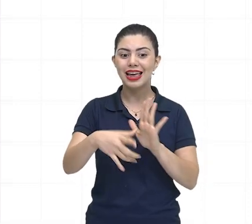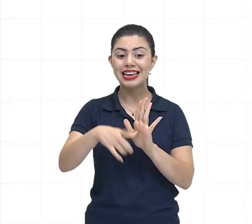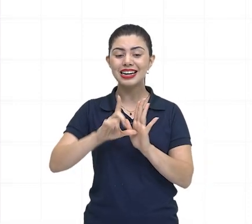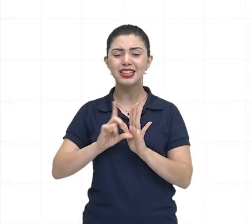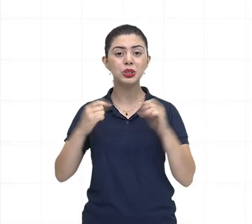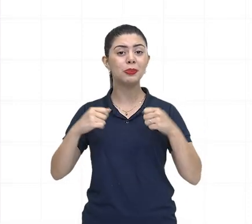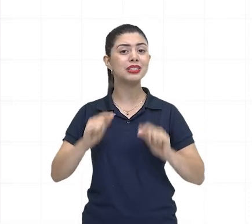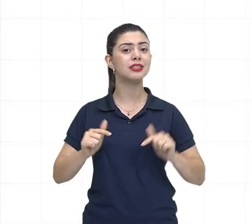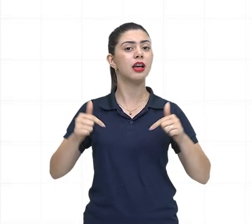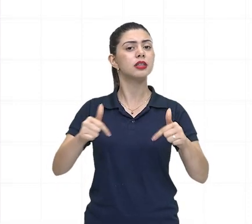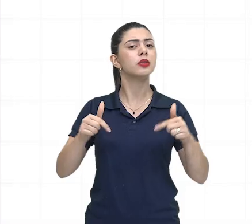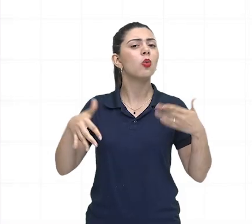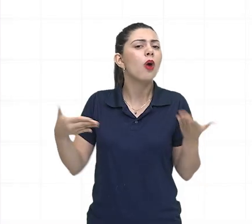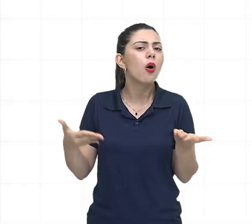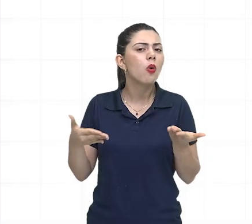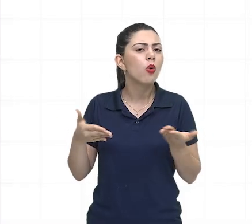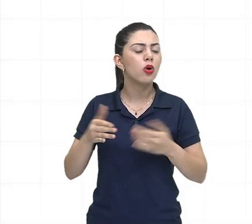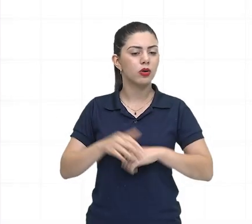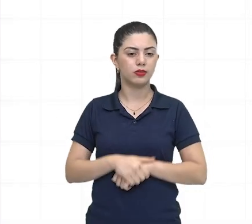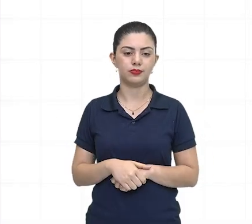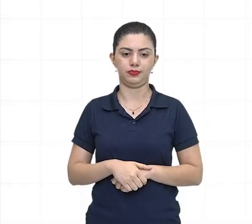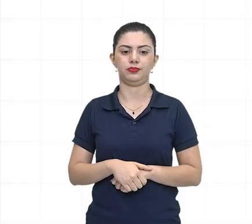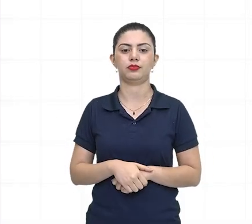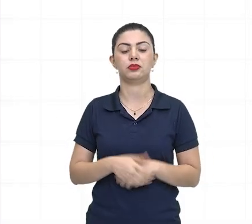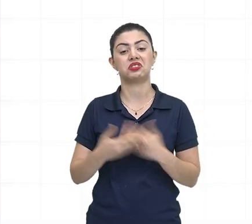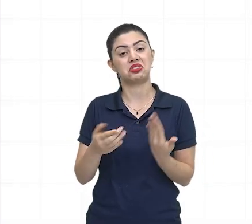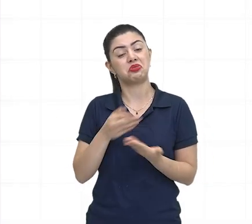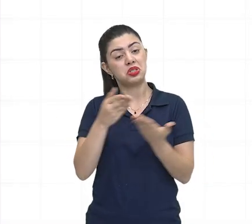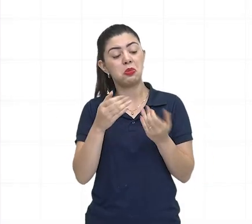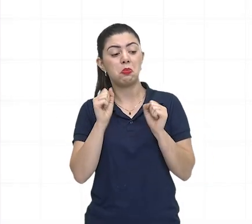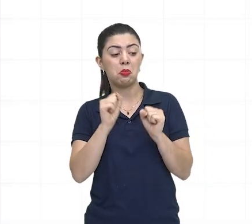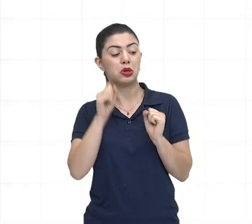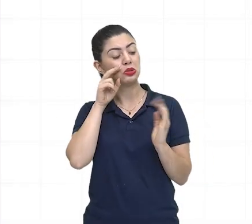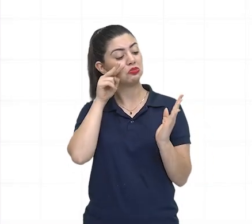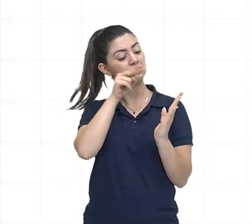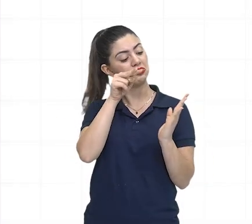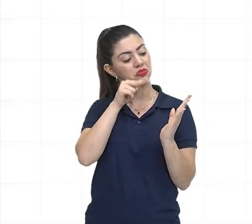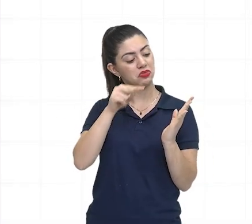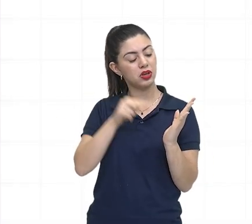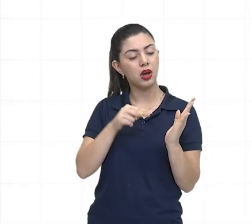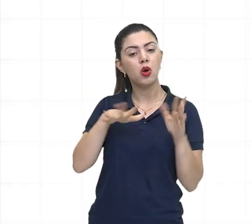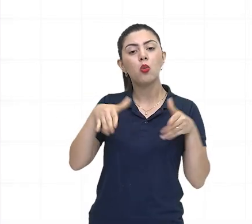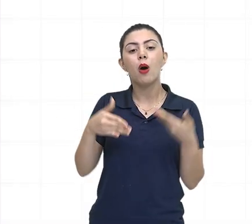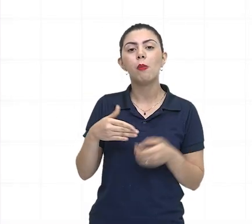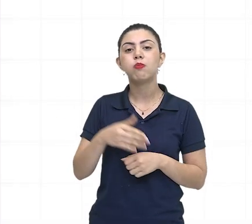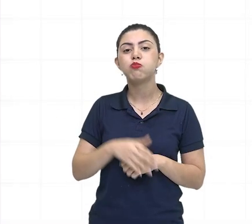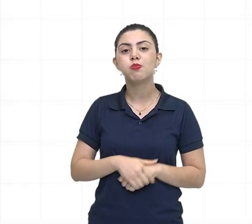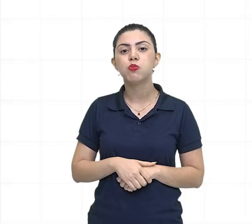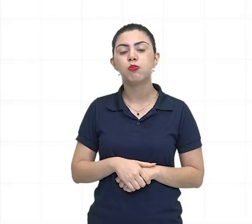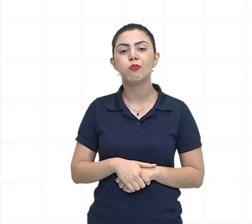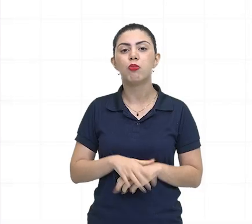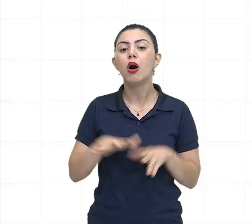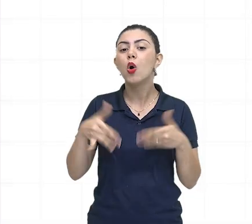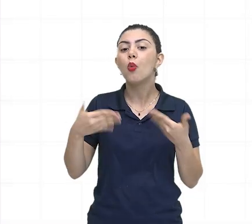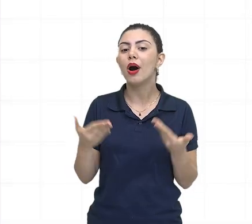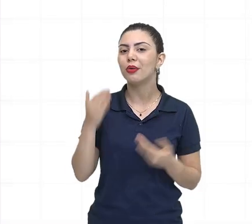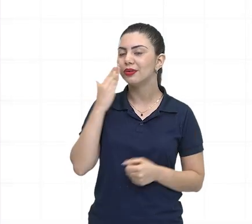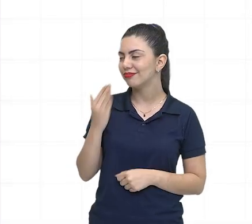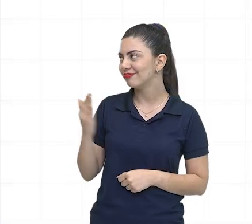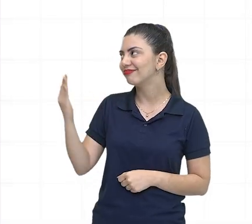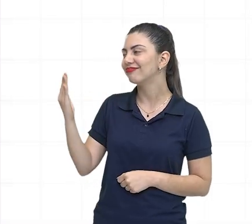boca? Aí você vai lá, ó. Antes de enxaguar a boca, onde é que está enxaguar a boca? Está bem aqui, ó, não